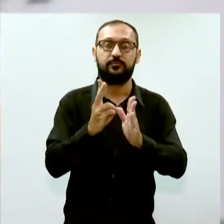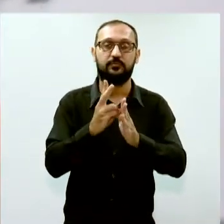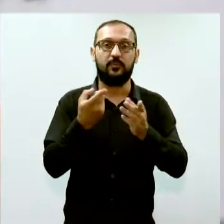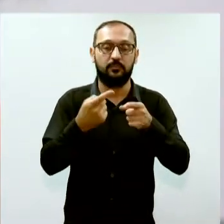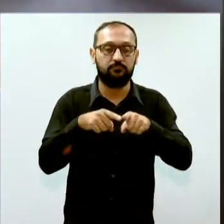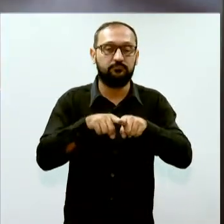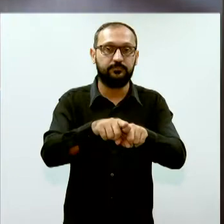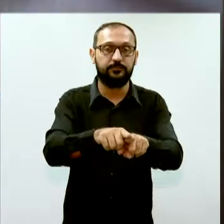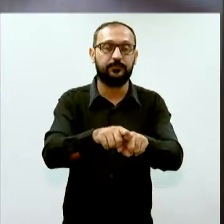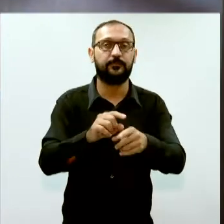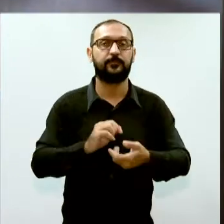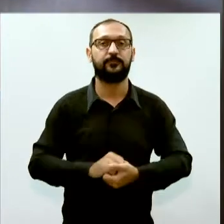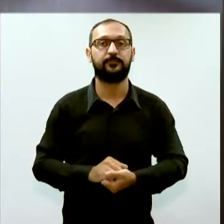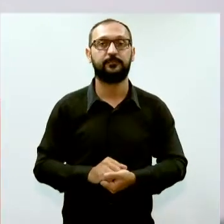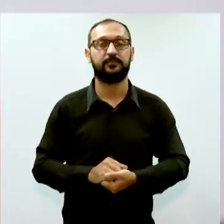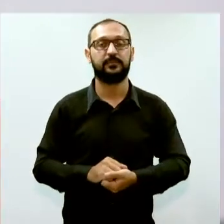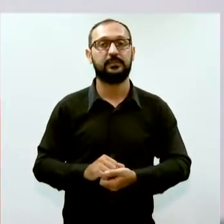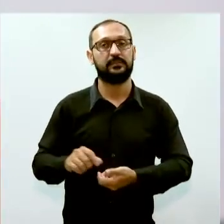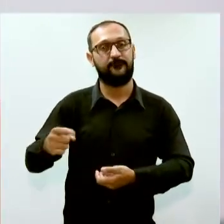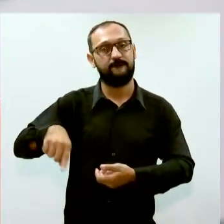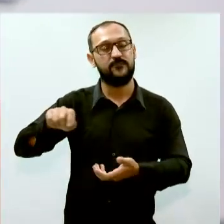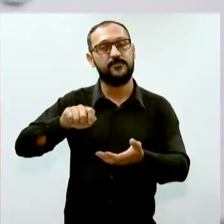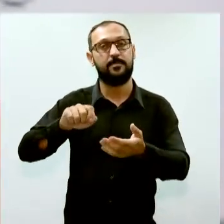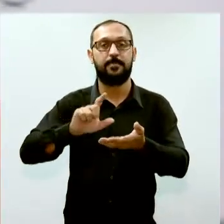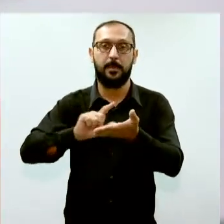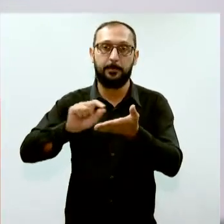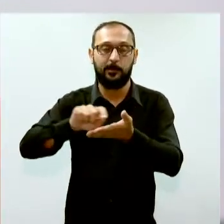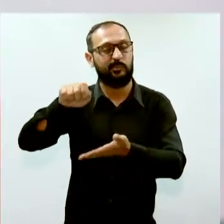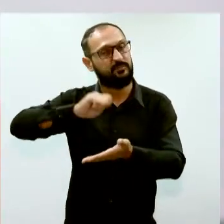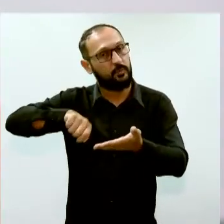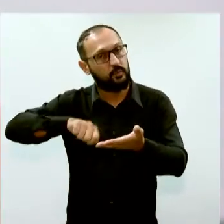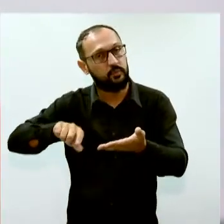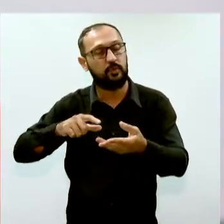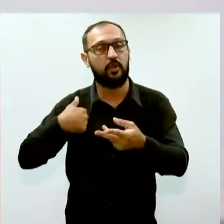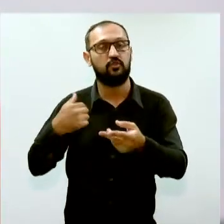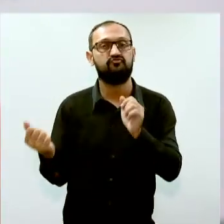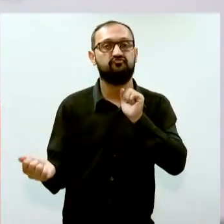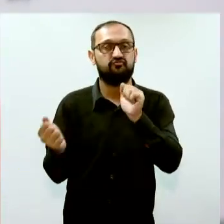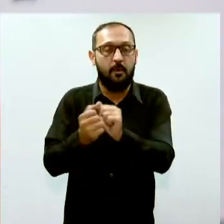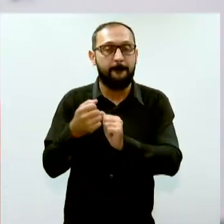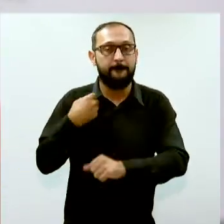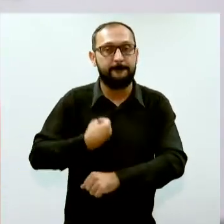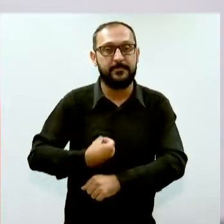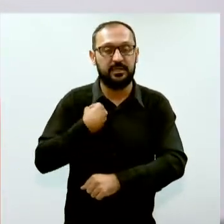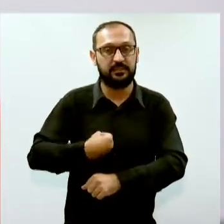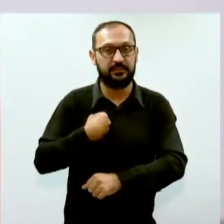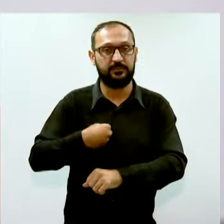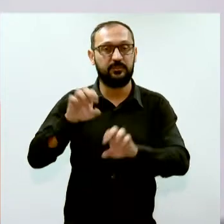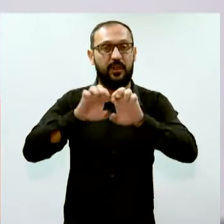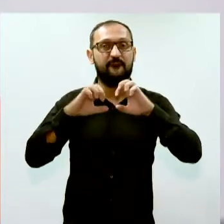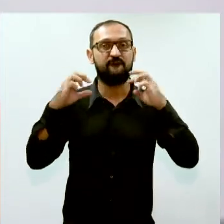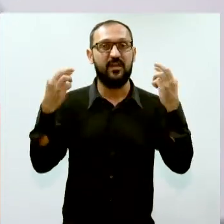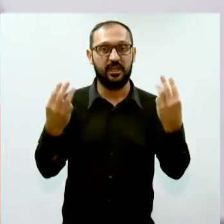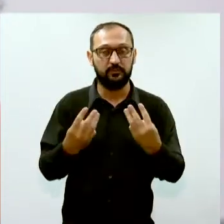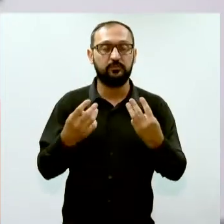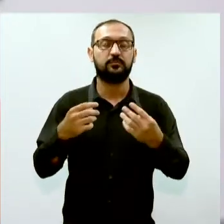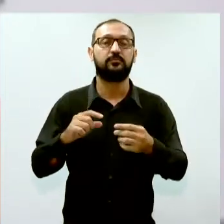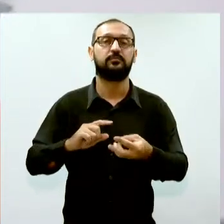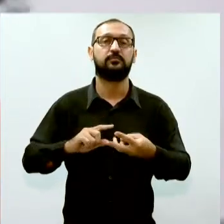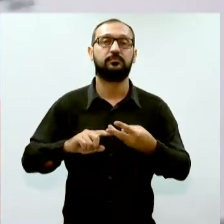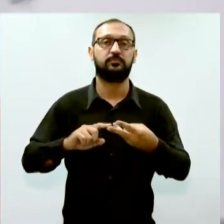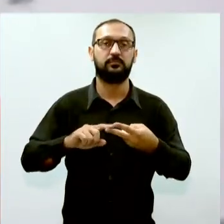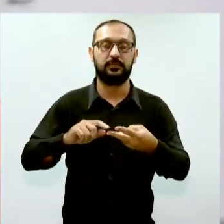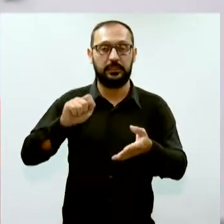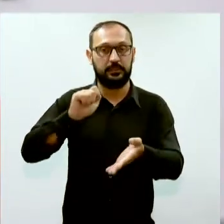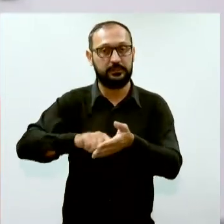pares avançados. Então, eles têm escrito artigos acadêmicos com a gente, participado de eventos e assinado